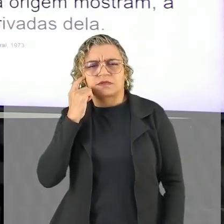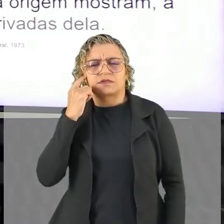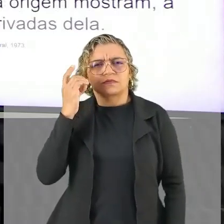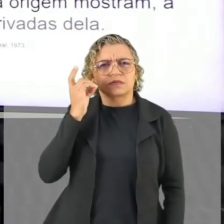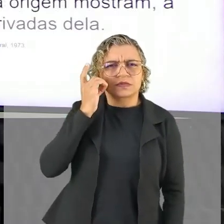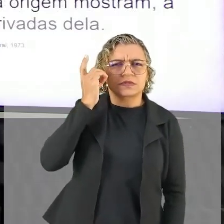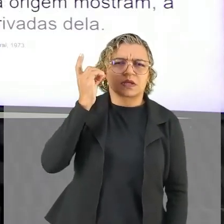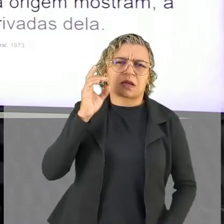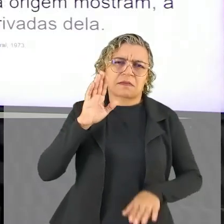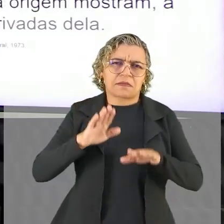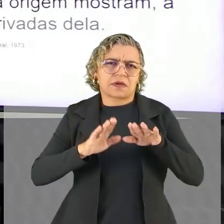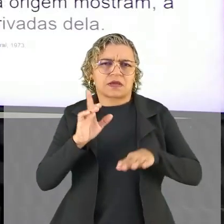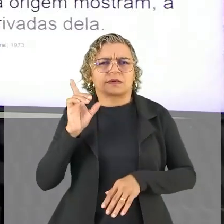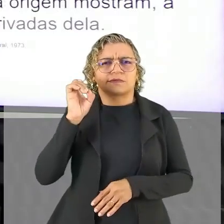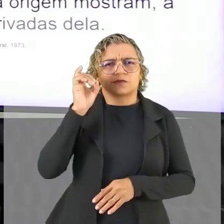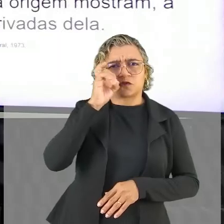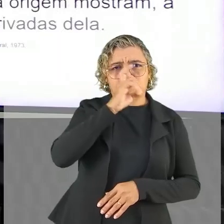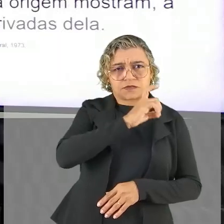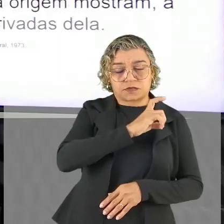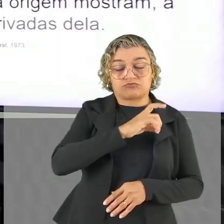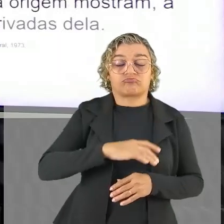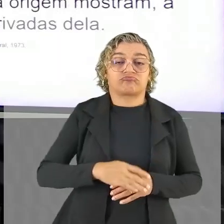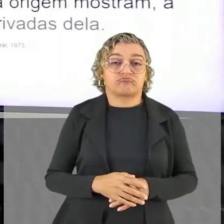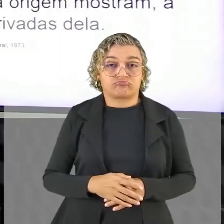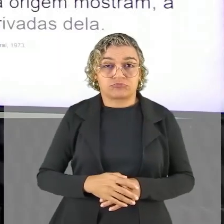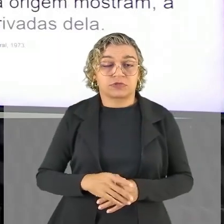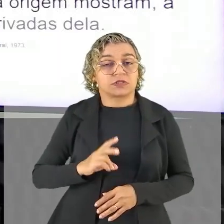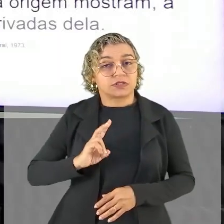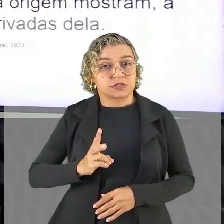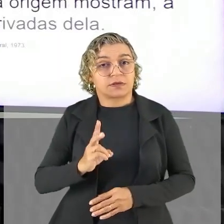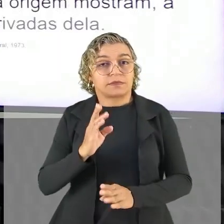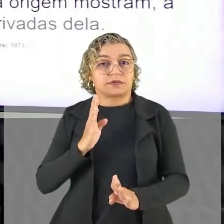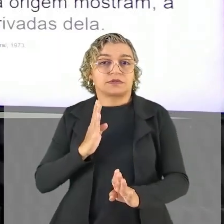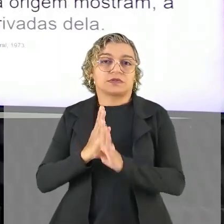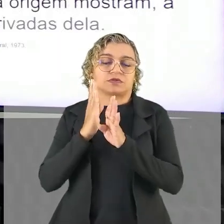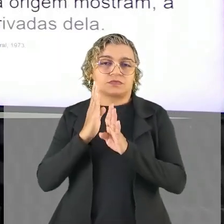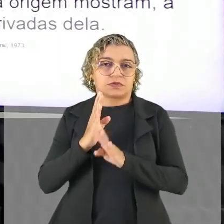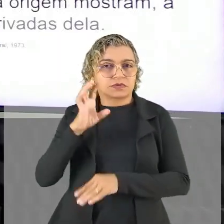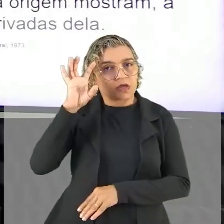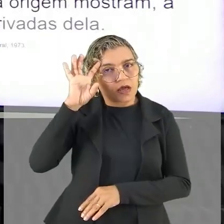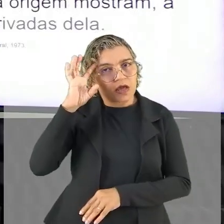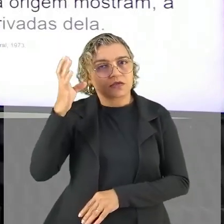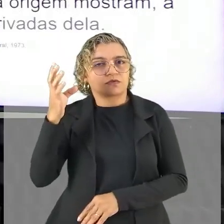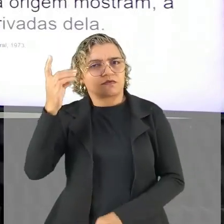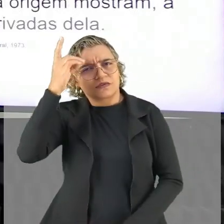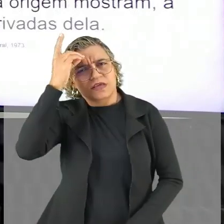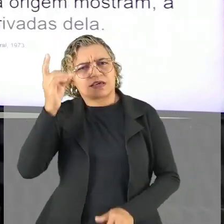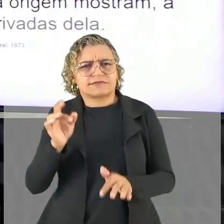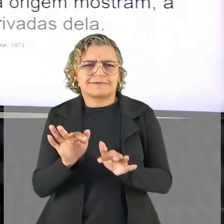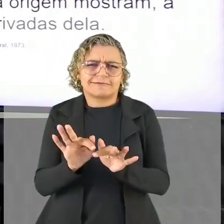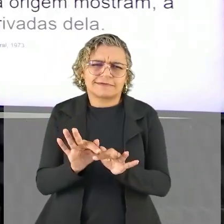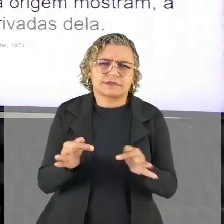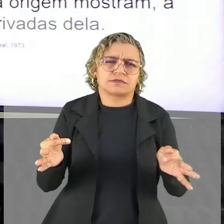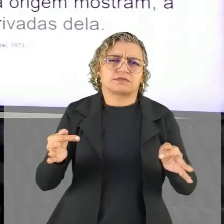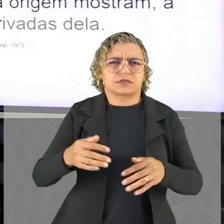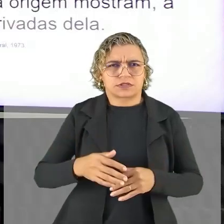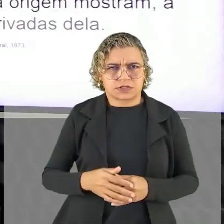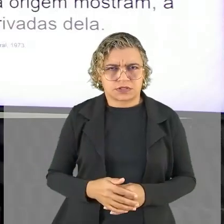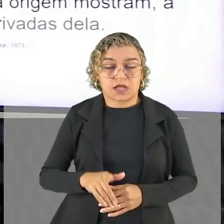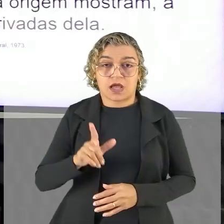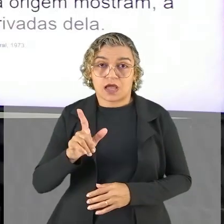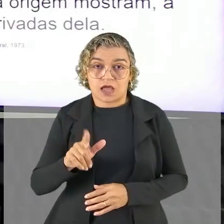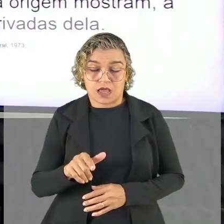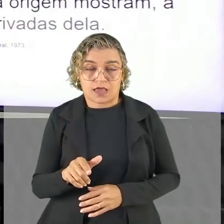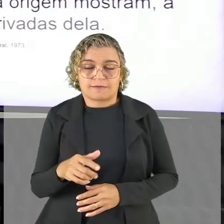mais complexos e sublimes que sejam, sempre descobrimos que se resolvem em ideias simples, que são cópias de